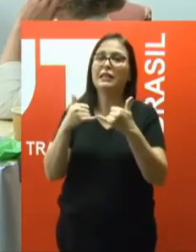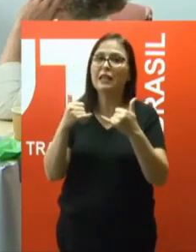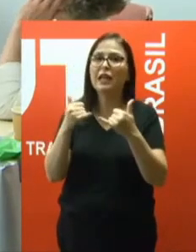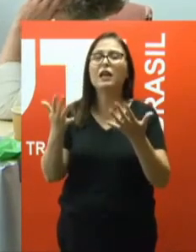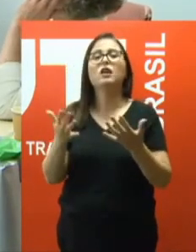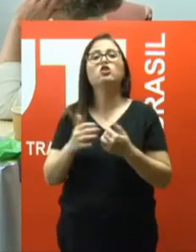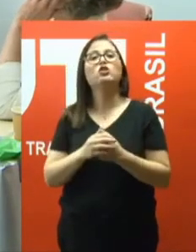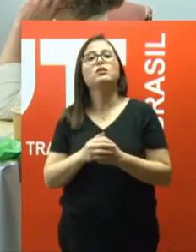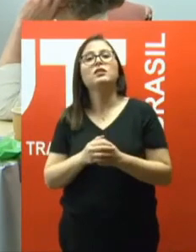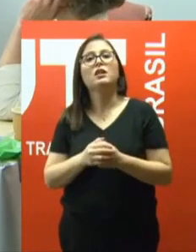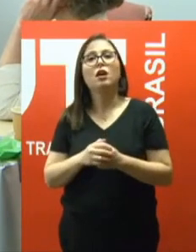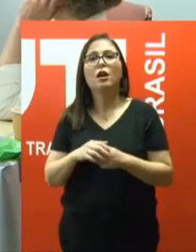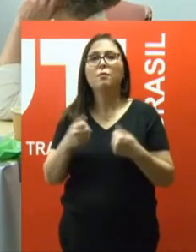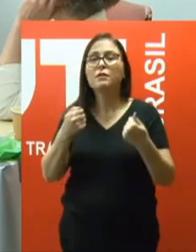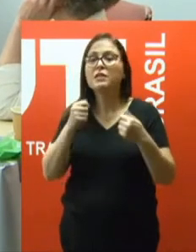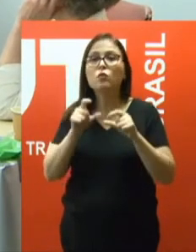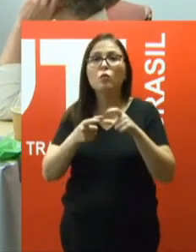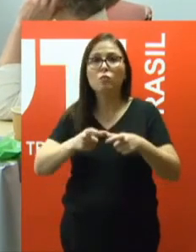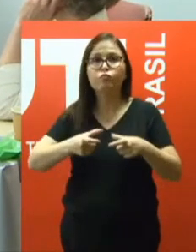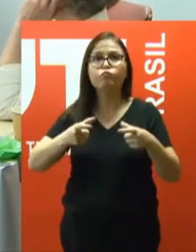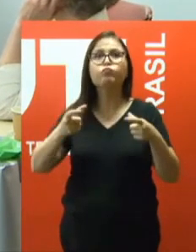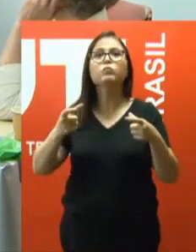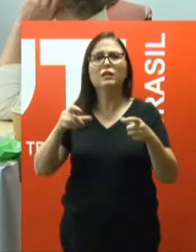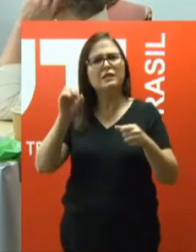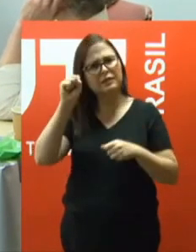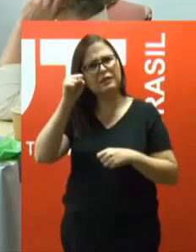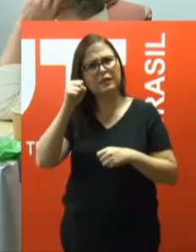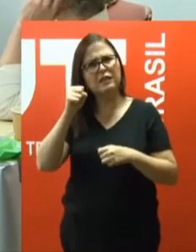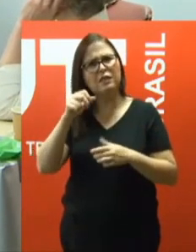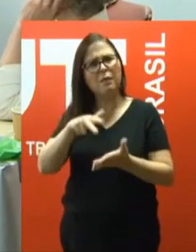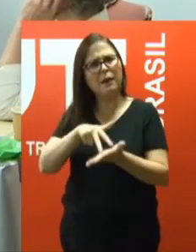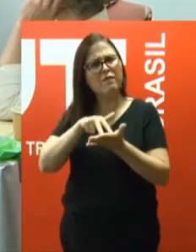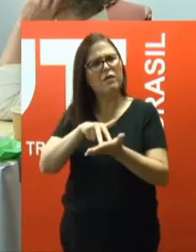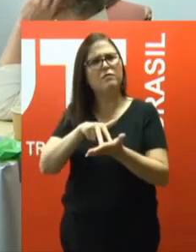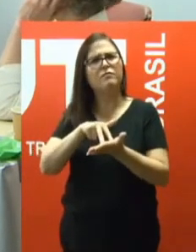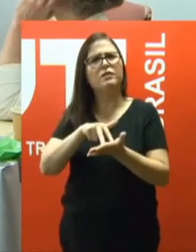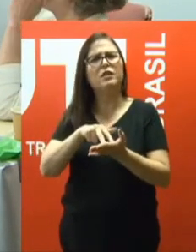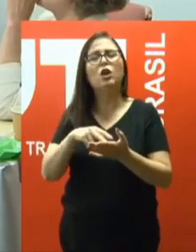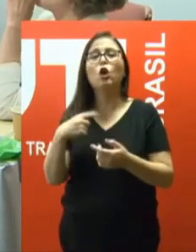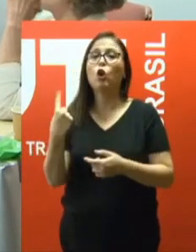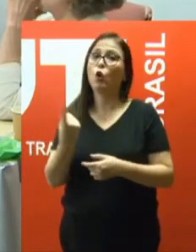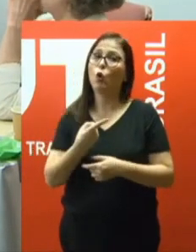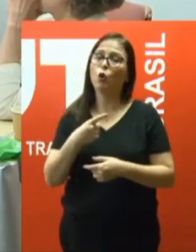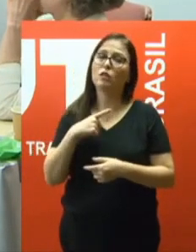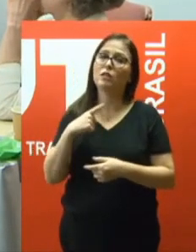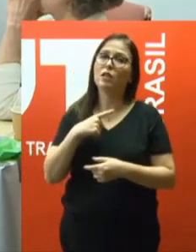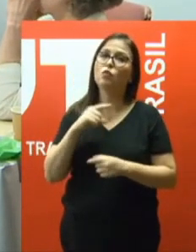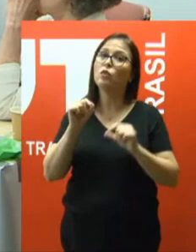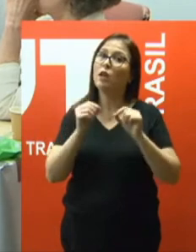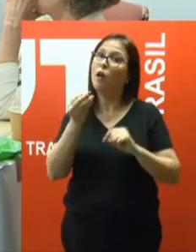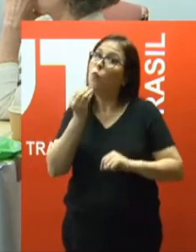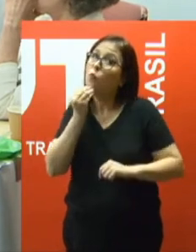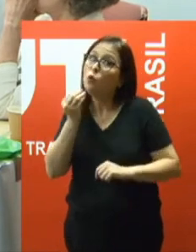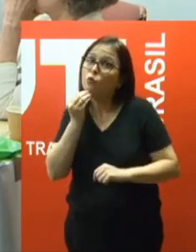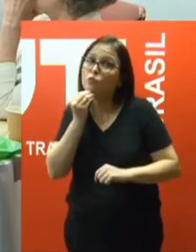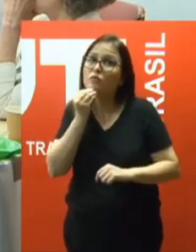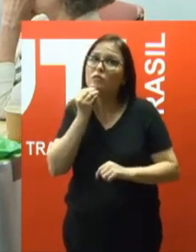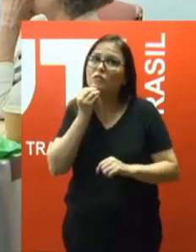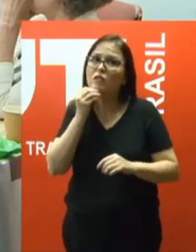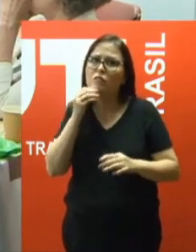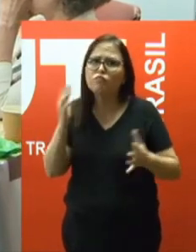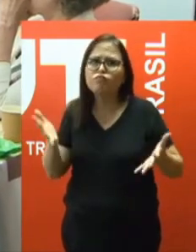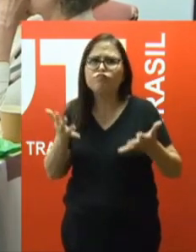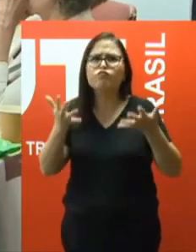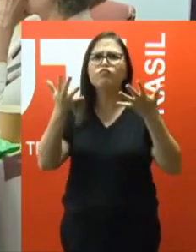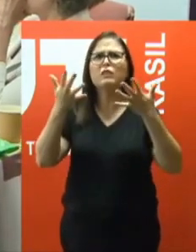mais eficaz ela for, mais chance a gente tem de fazer as pessoas amadurecerem do